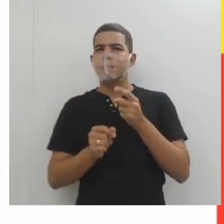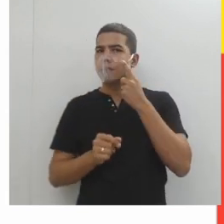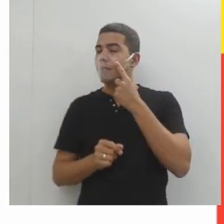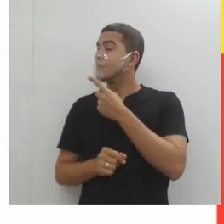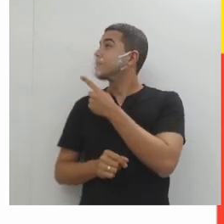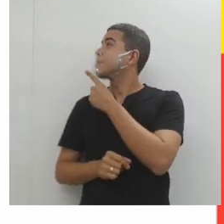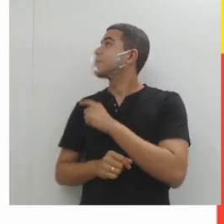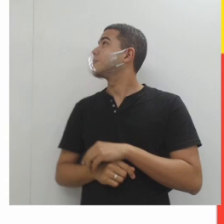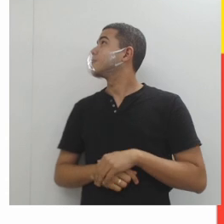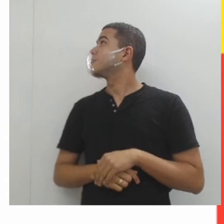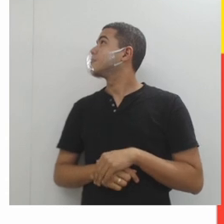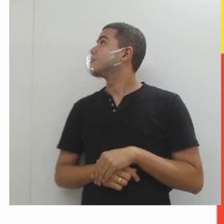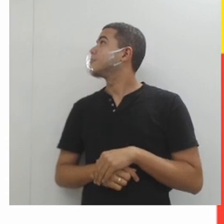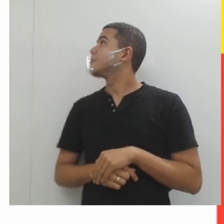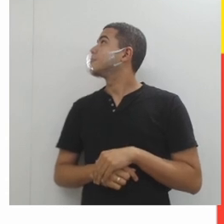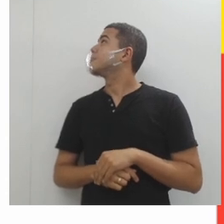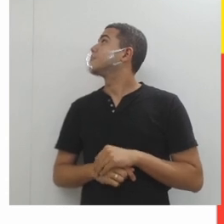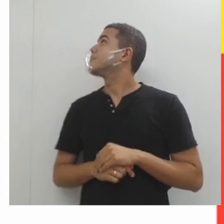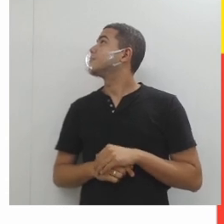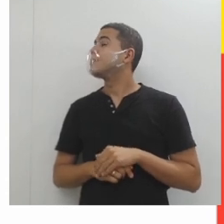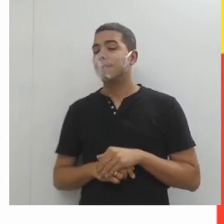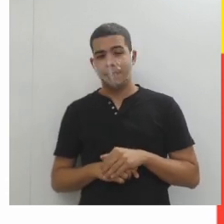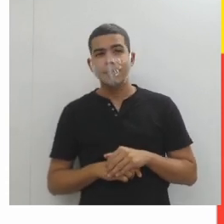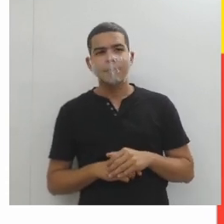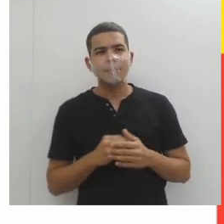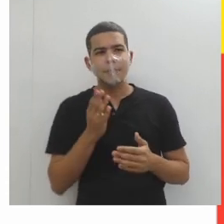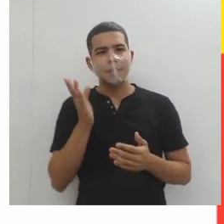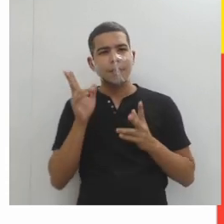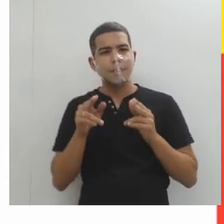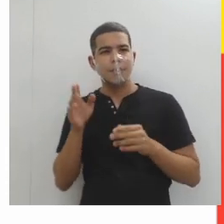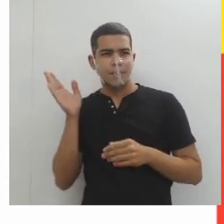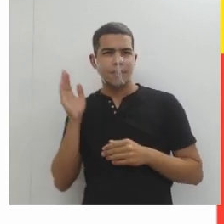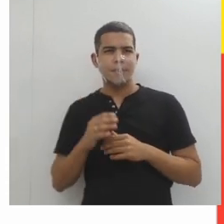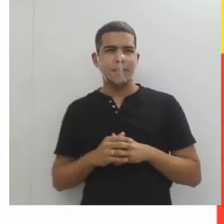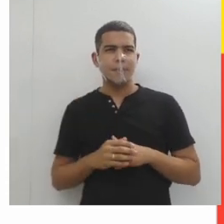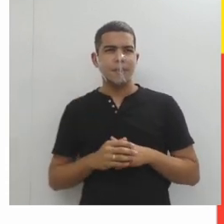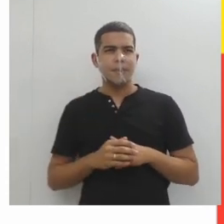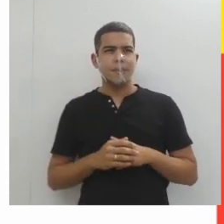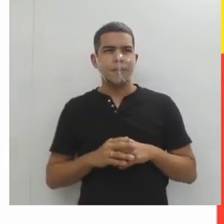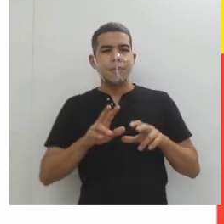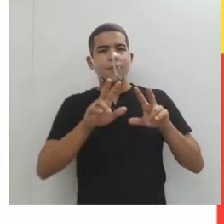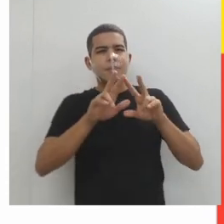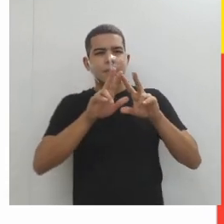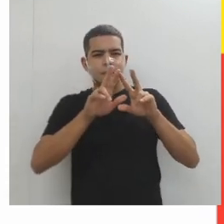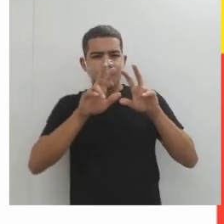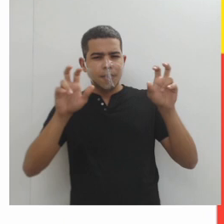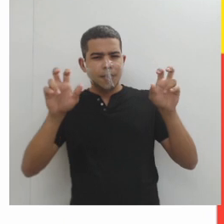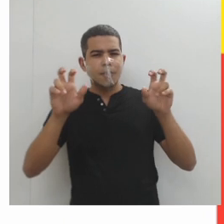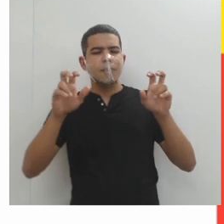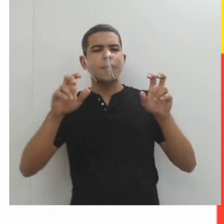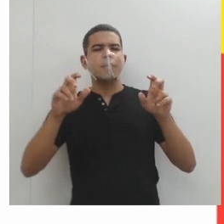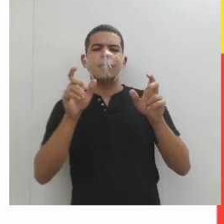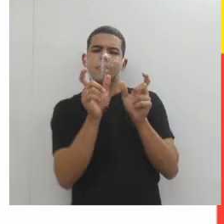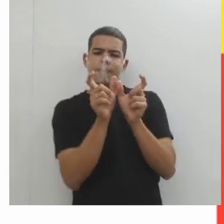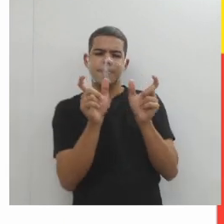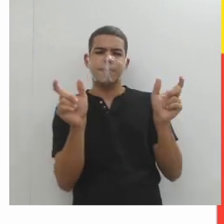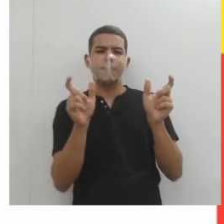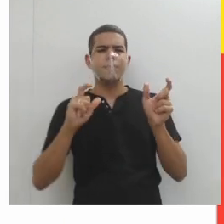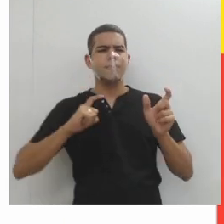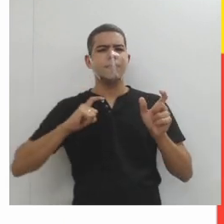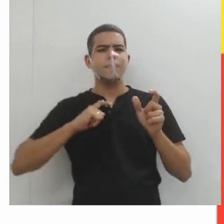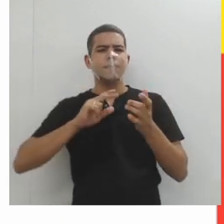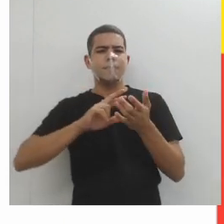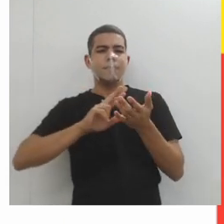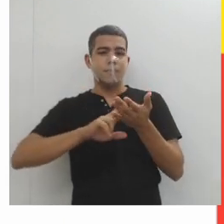ó, haven't, do jeito que está aí entre parênteses, que você consegue observar. Então, lendo essa frase, você pode repetir comigo aí de casa. I have not